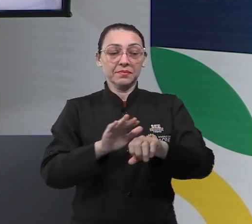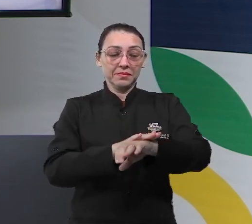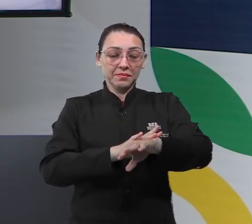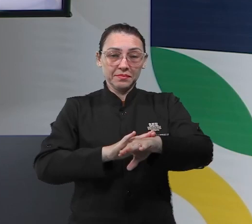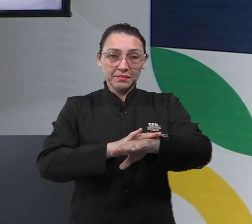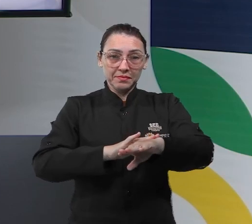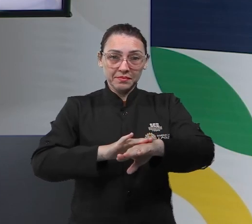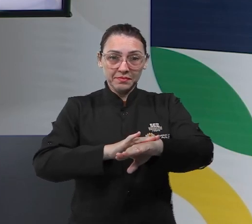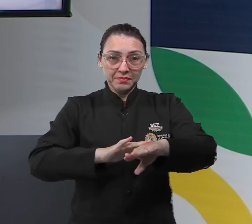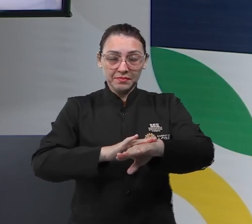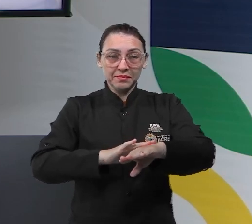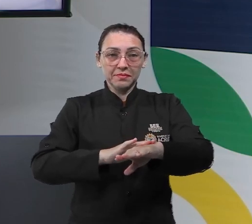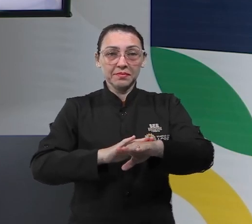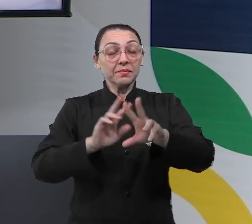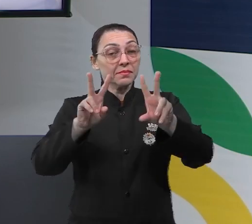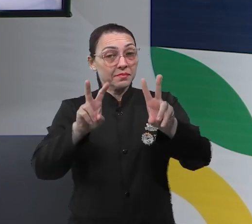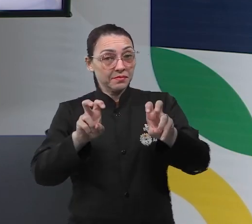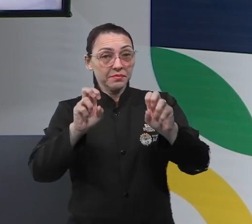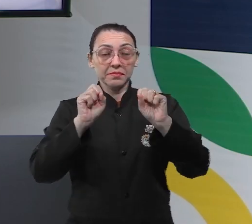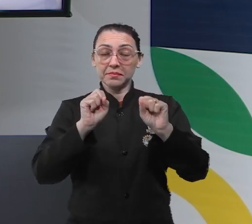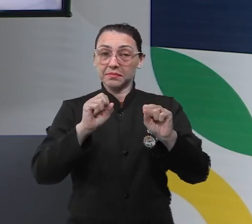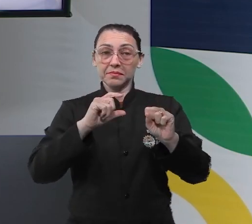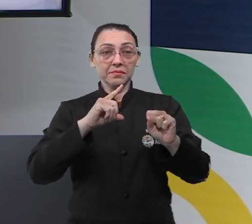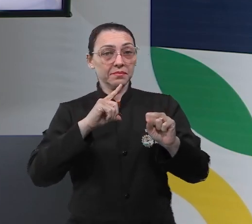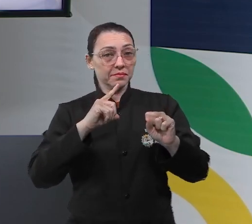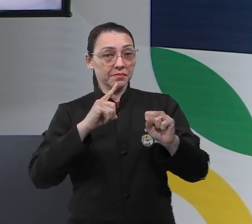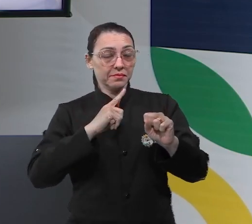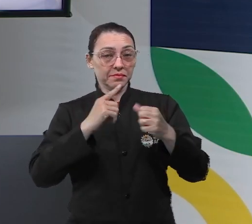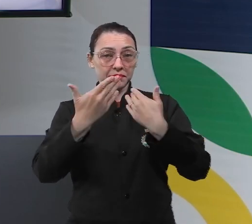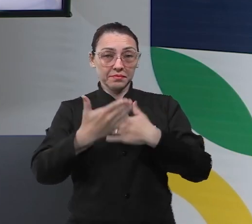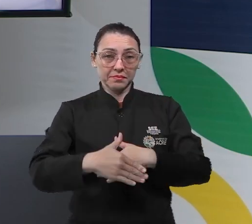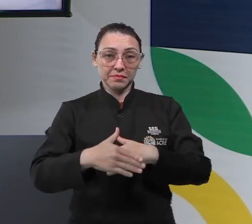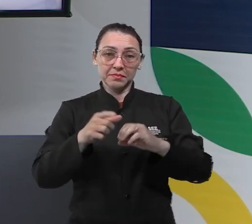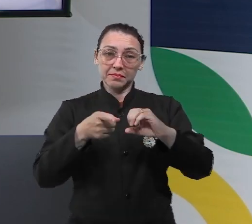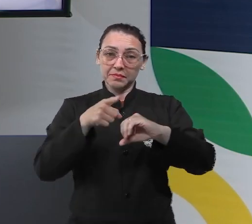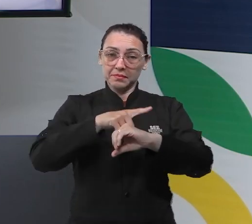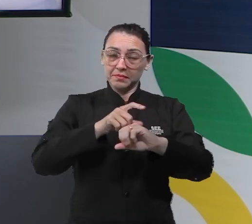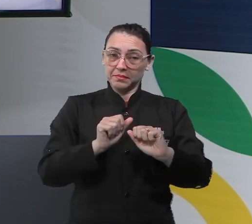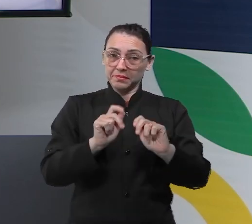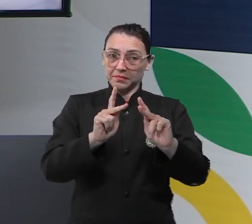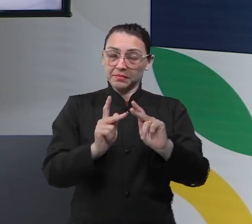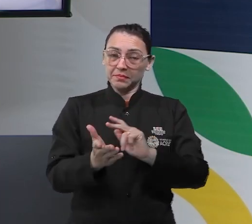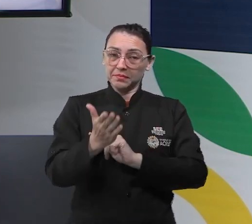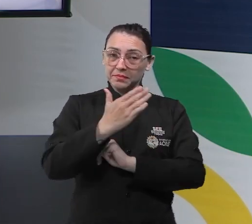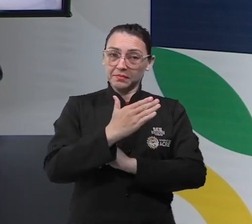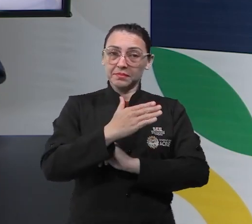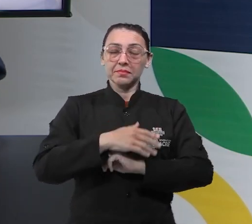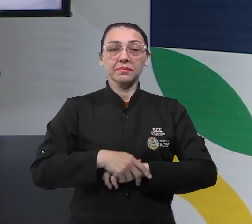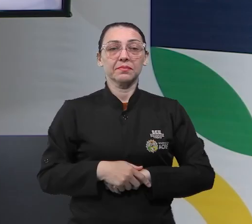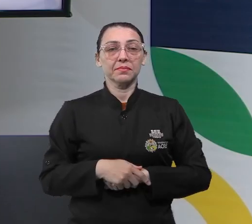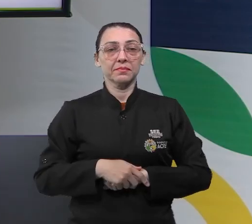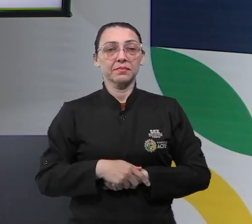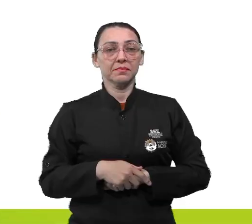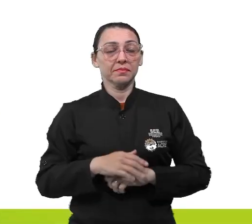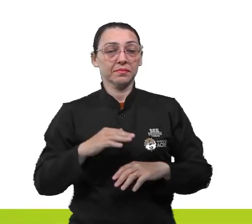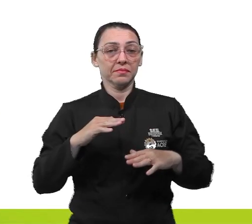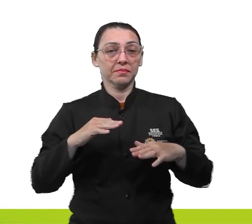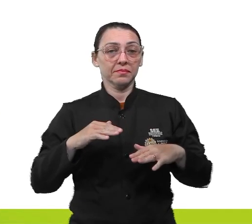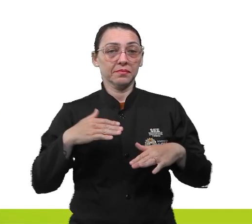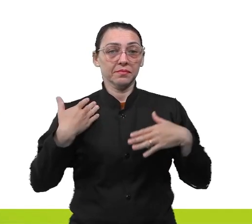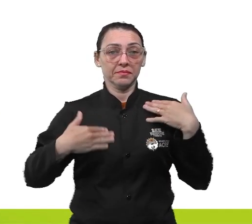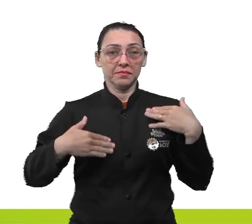tecidos, assuntos esses que podem estar caindo aí na sua prova. Tá certo? Então vamos lá, pessoal. O corpo humano,